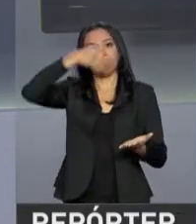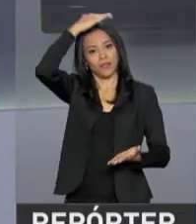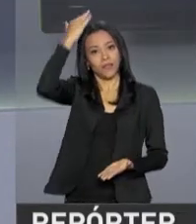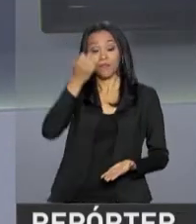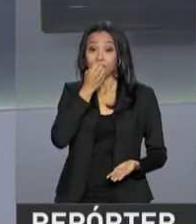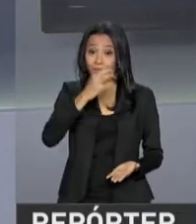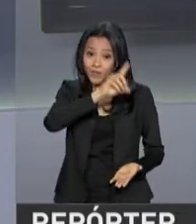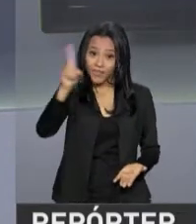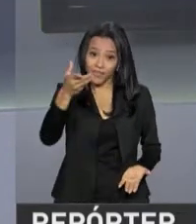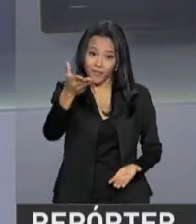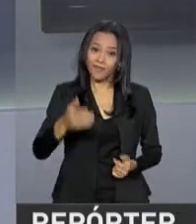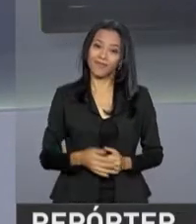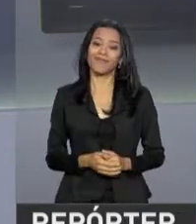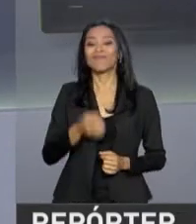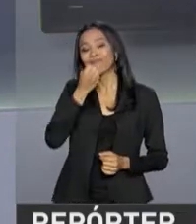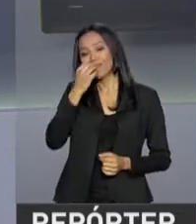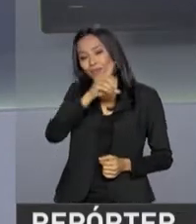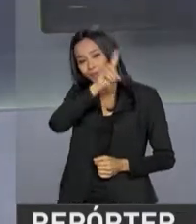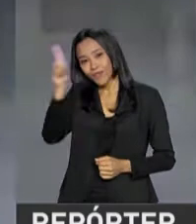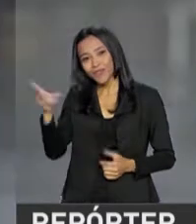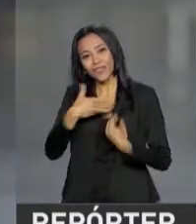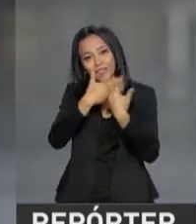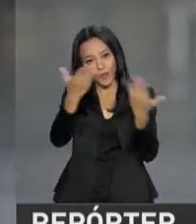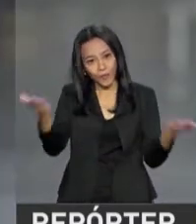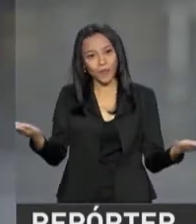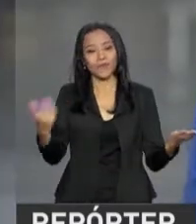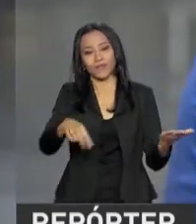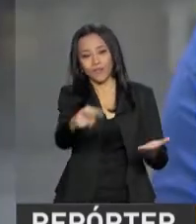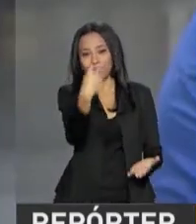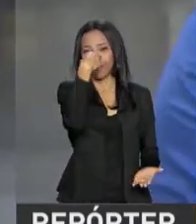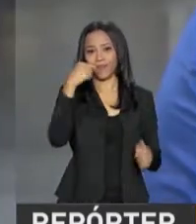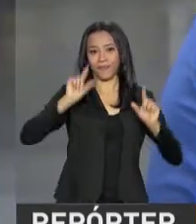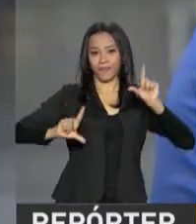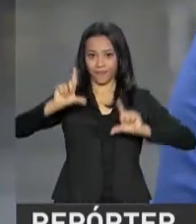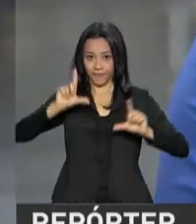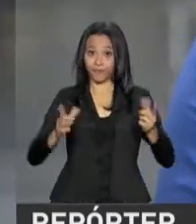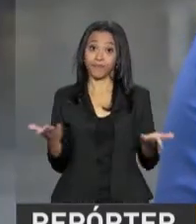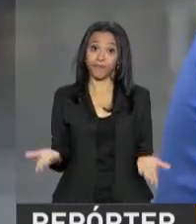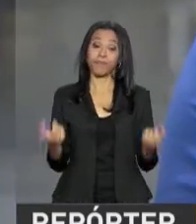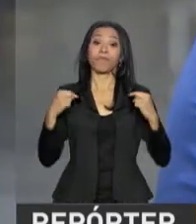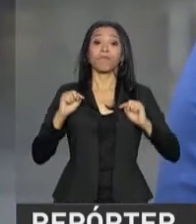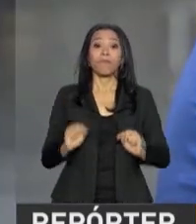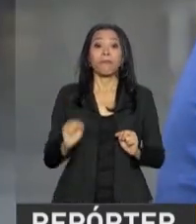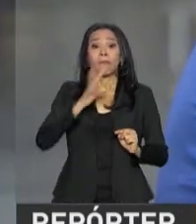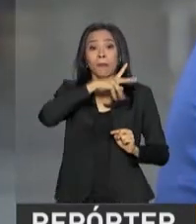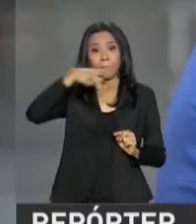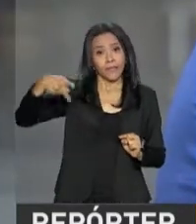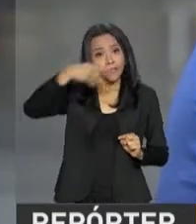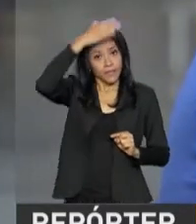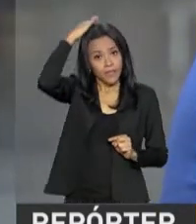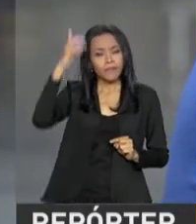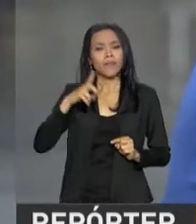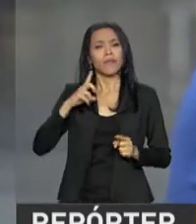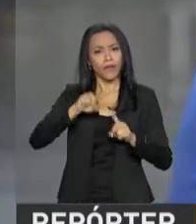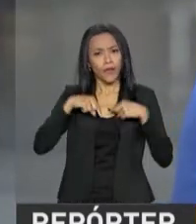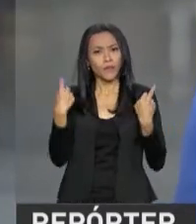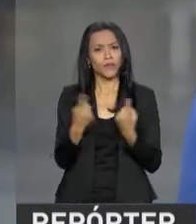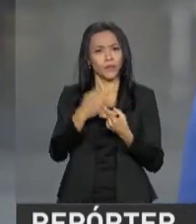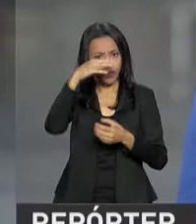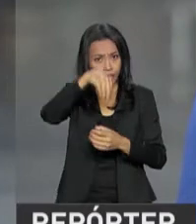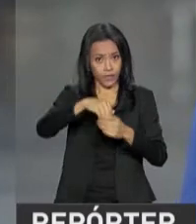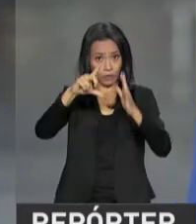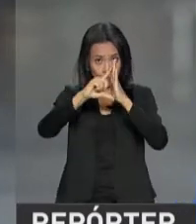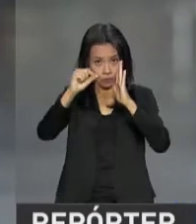você. Olá, Thaísa, bom dia. Bom dia a todos que nos acompanham aqui na TV NBR. Inicialmente, o presidente Michel Temer tem reuniões internas esta